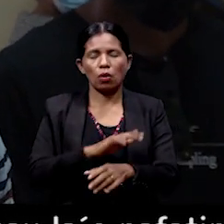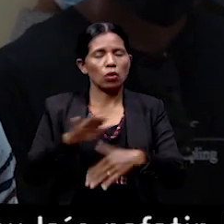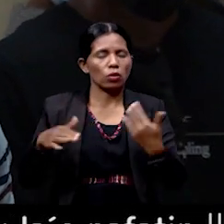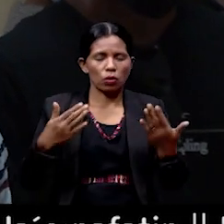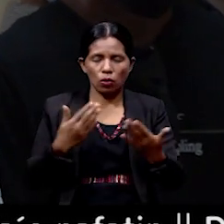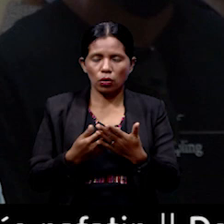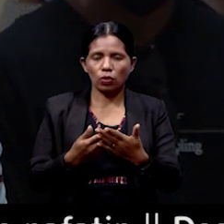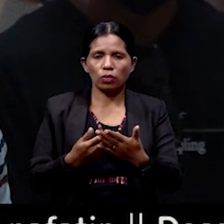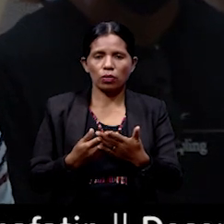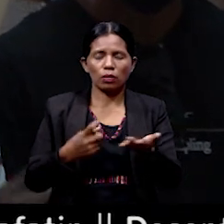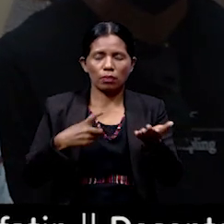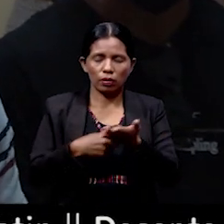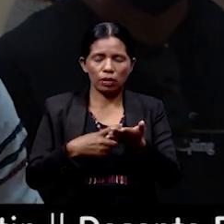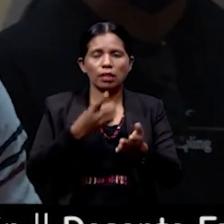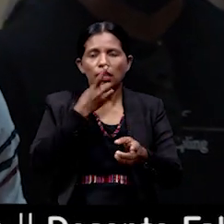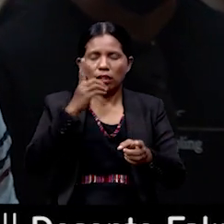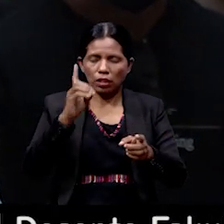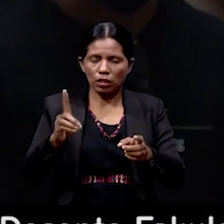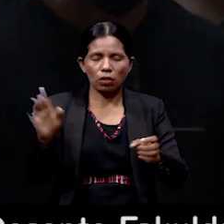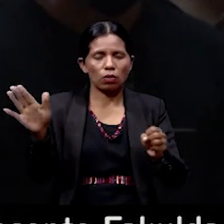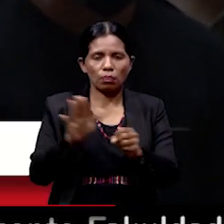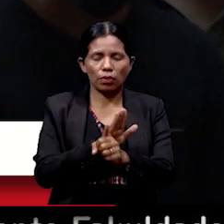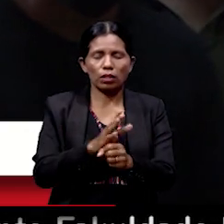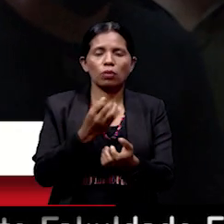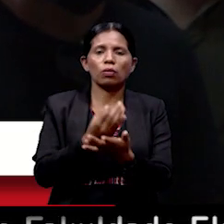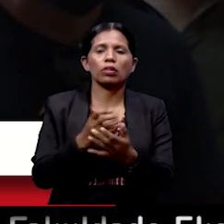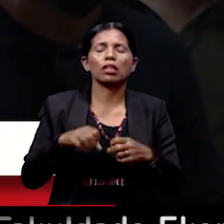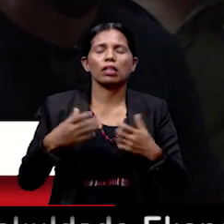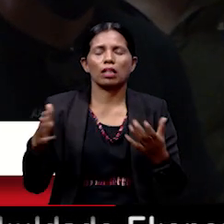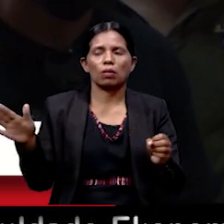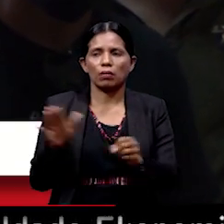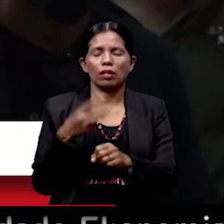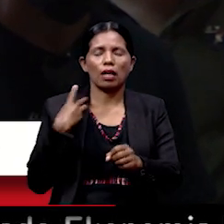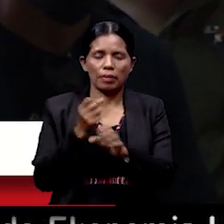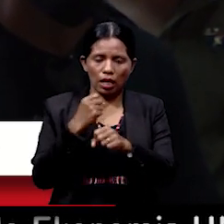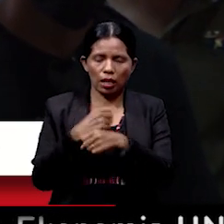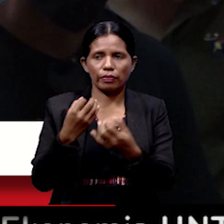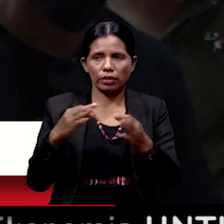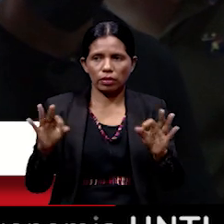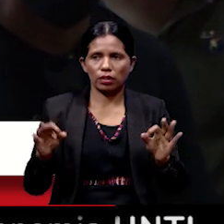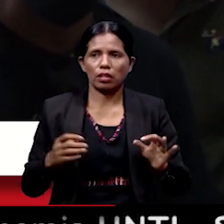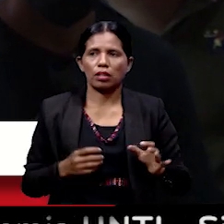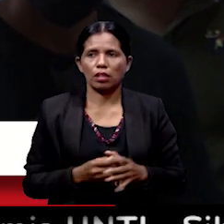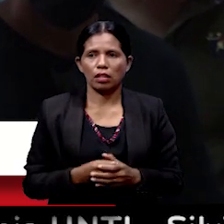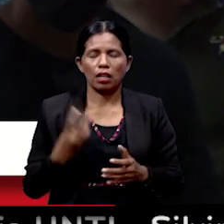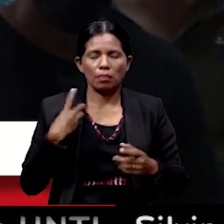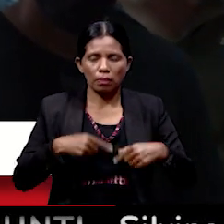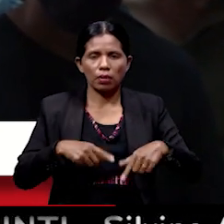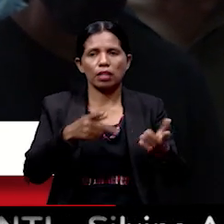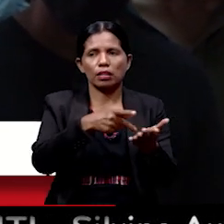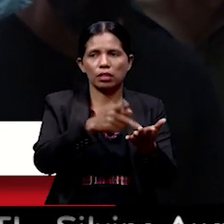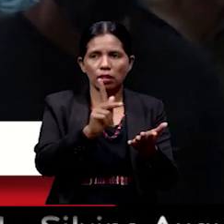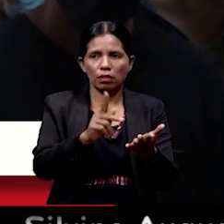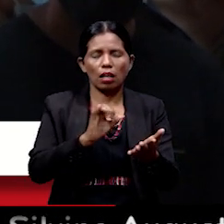completo, requerimento completo, declaração completo, aí tem salário completo. A me rala outro dia, a me sinto tanto que paguei o pagamento. Rau, mas se ele